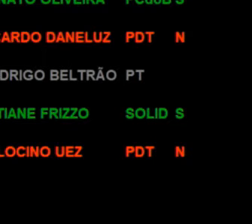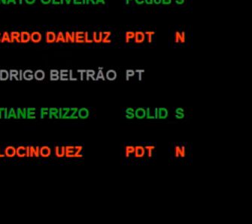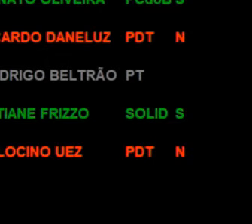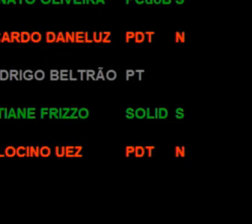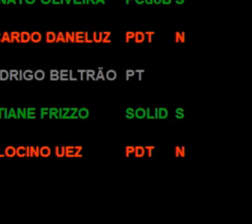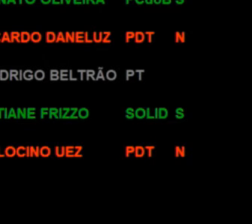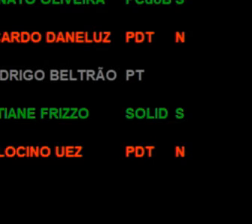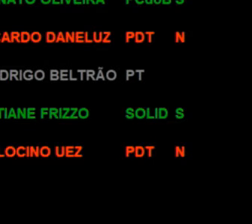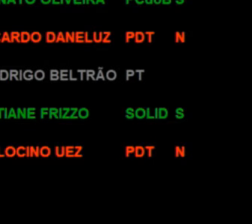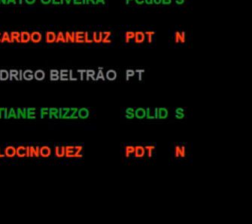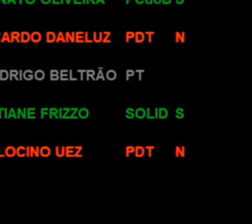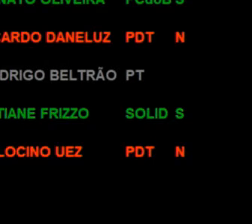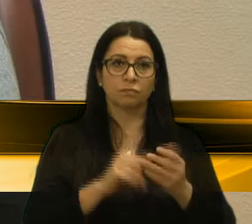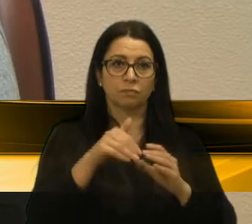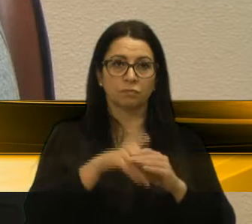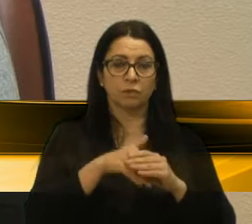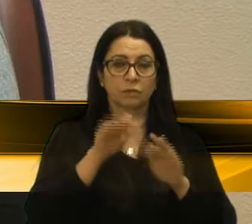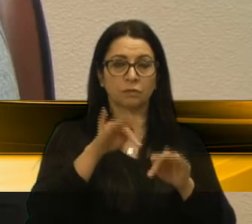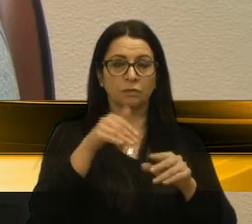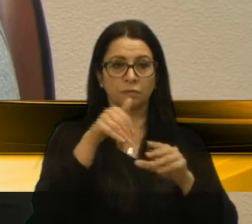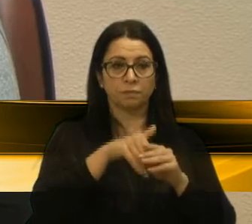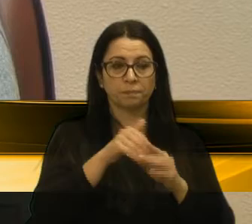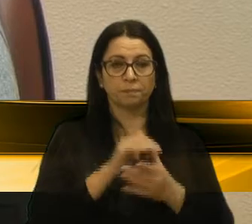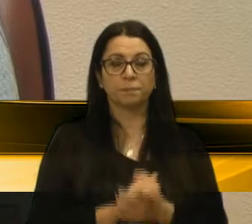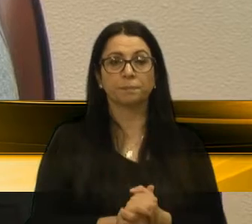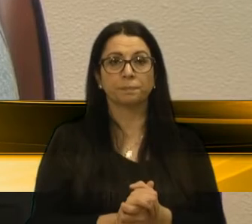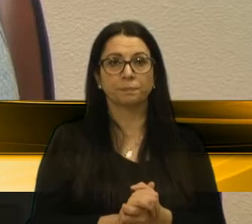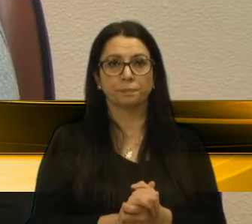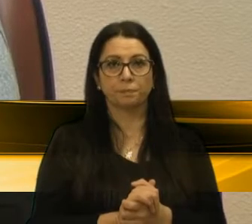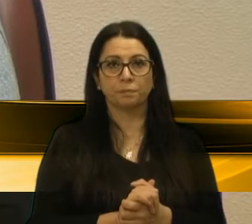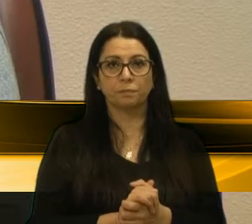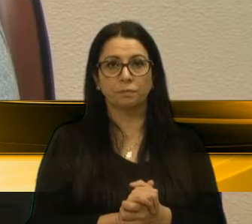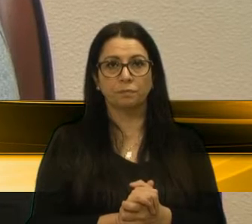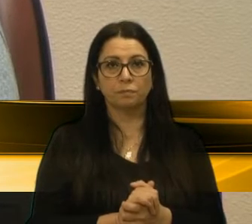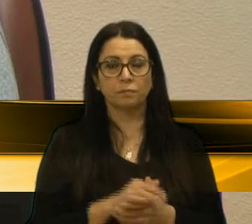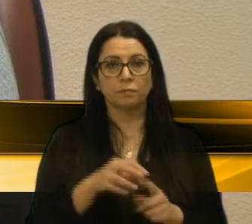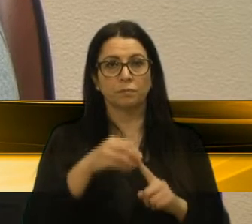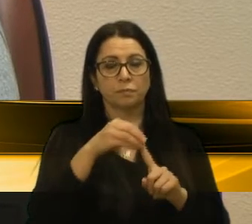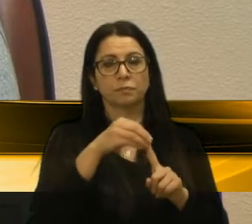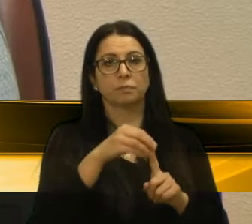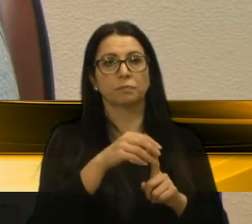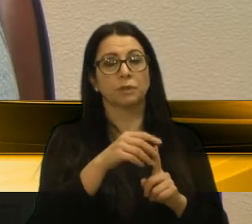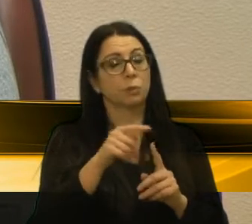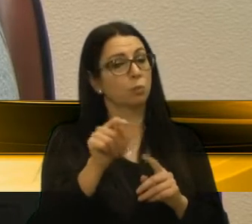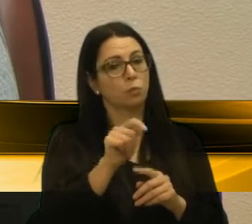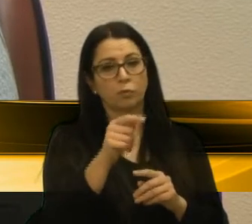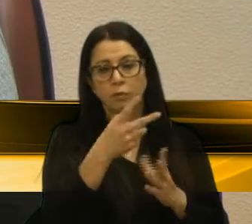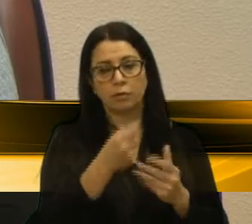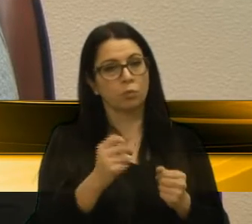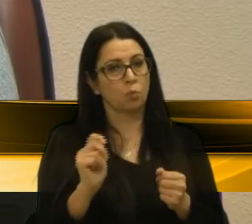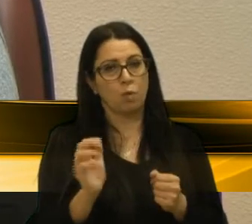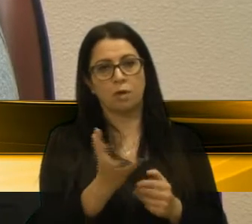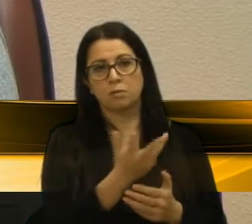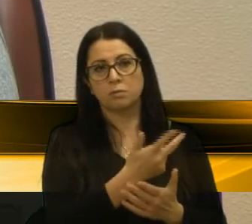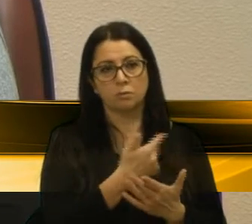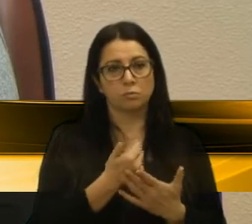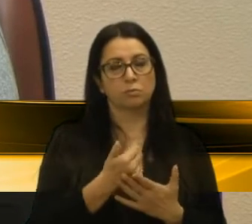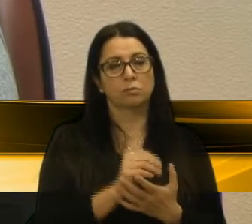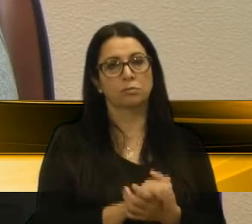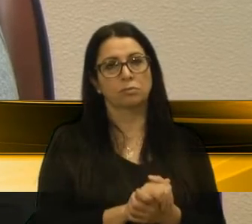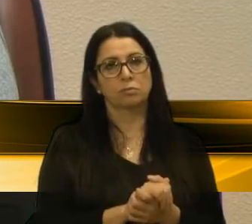Encerrado o registro dos votos, encerrada a votação. O destaque foi rejeitado por